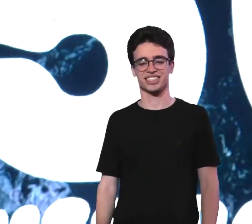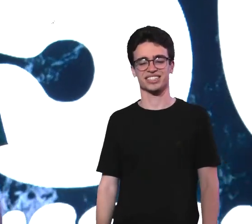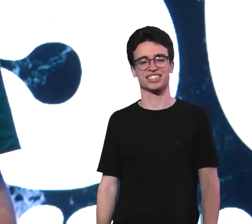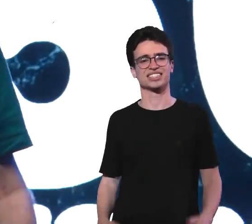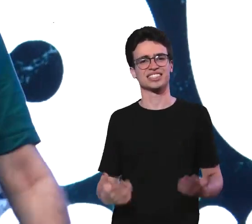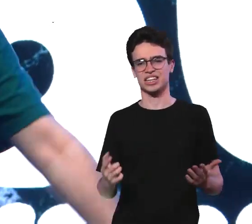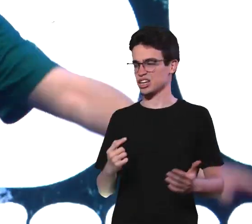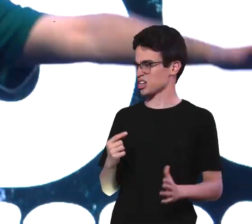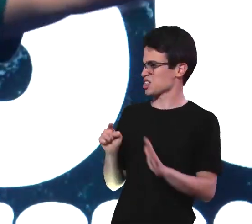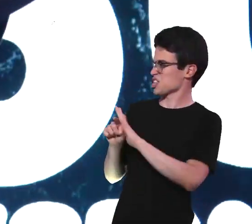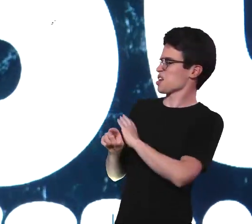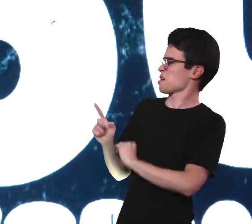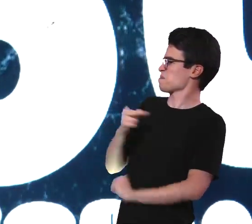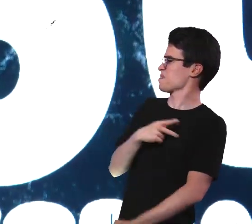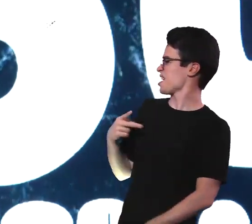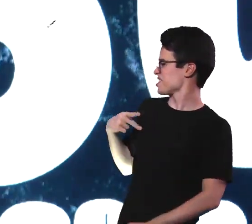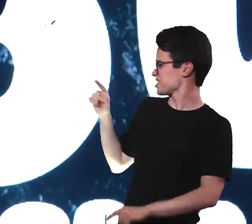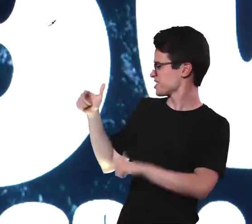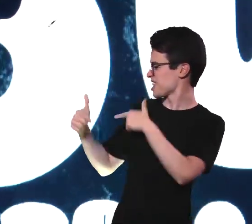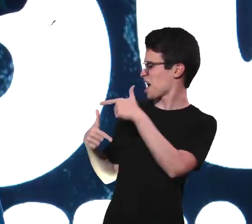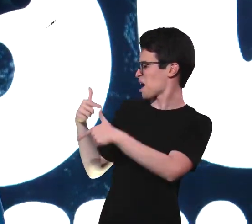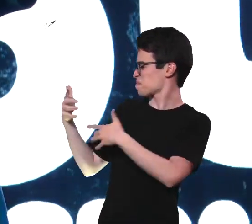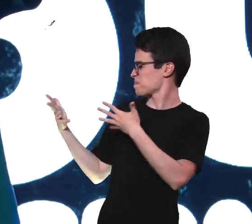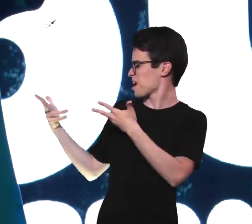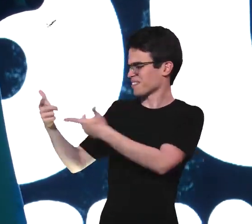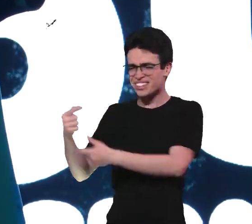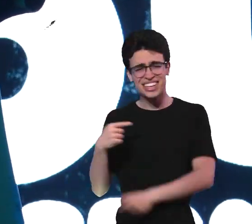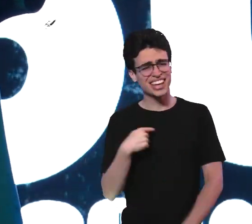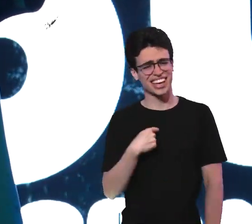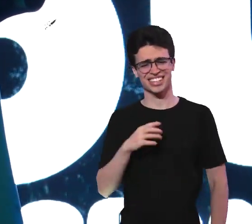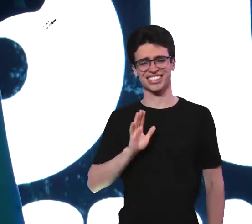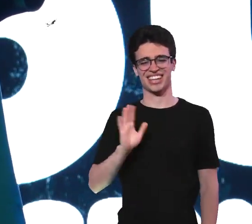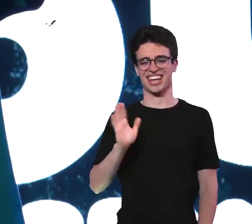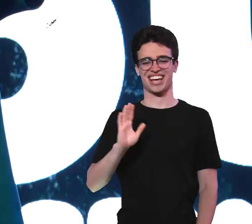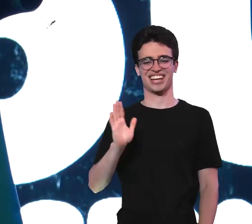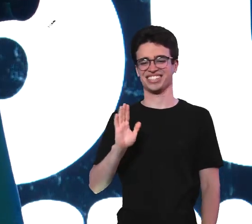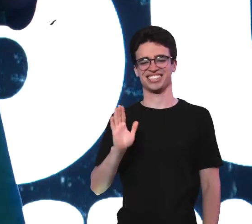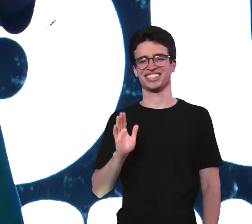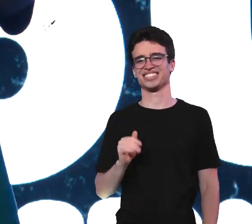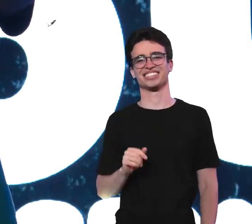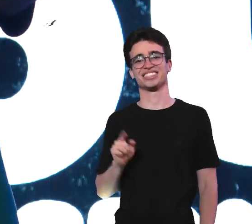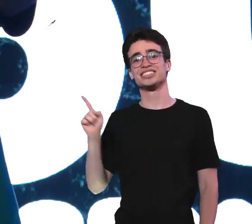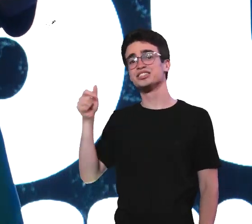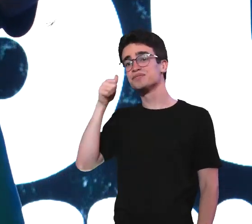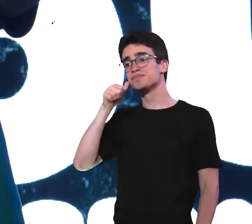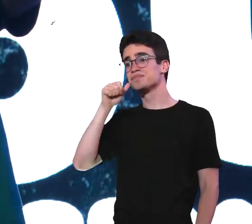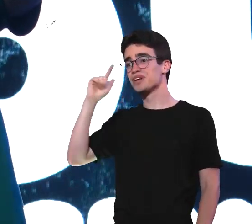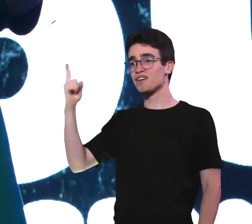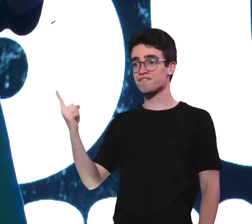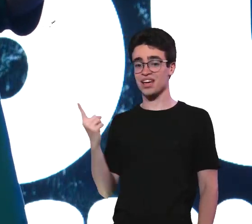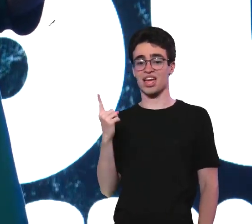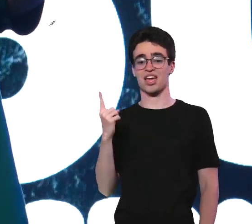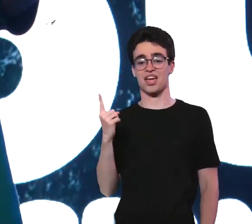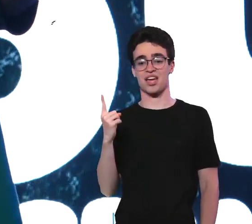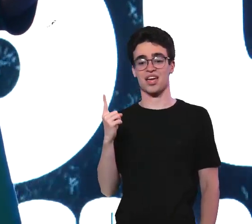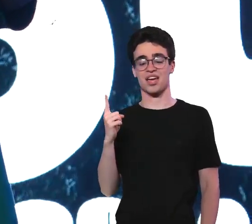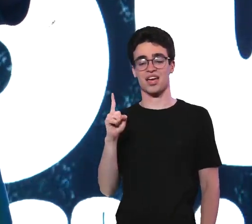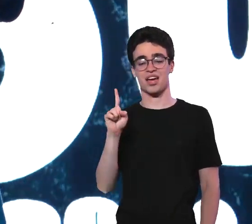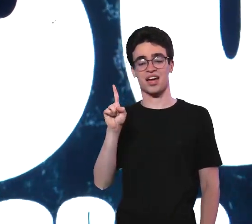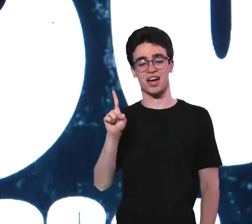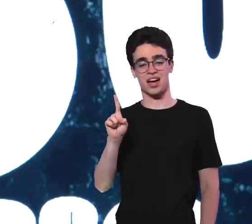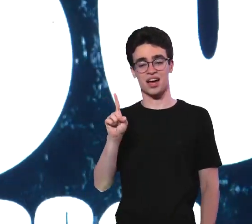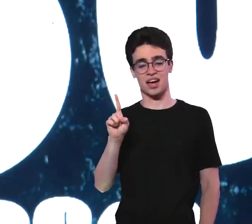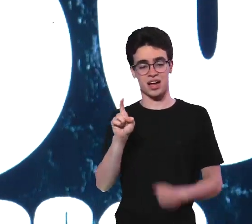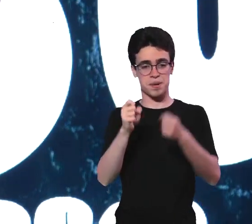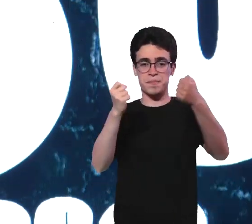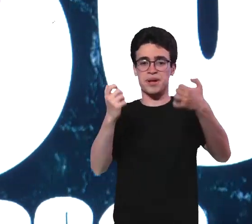Aí você pergunta, nossa pastor, seu trabalho é incrível. Não fui eu. A menina veio e falou,